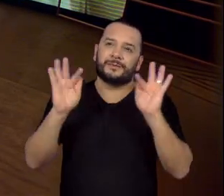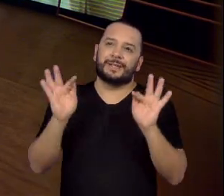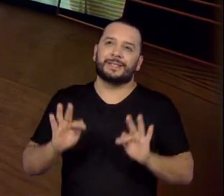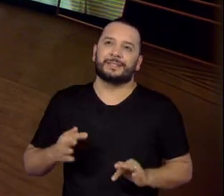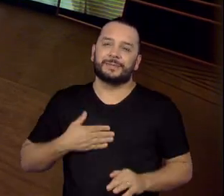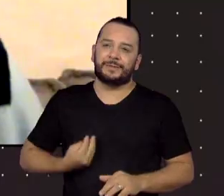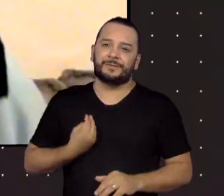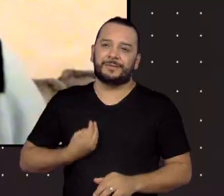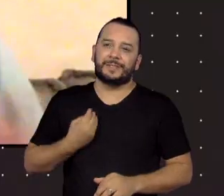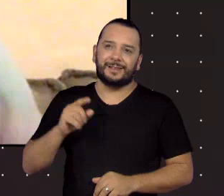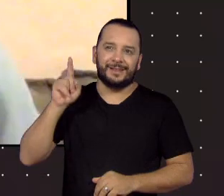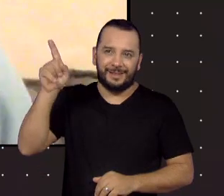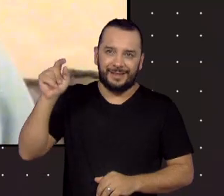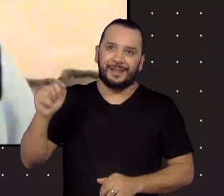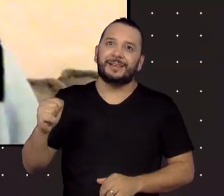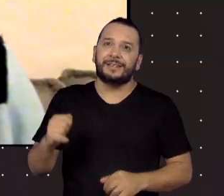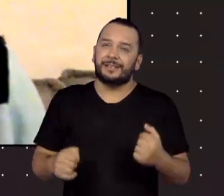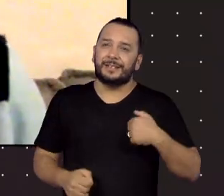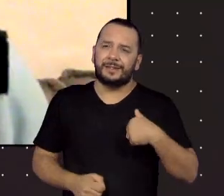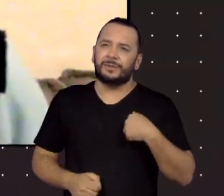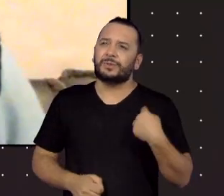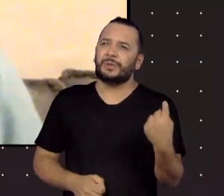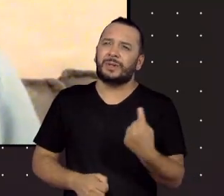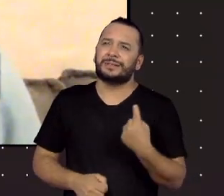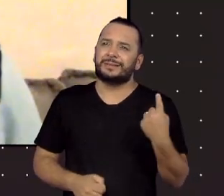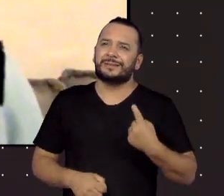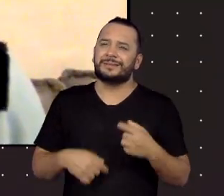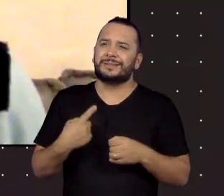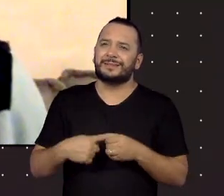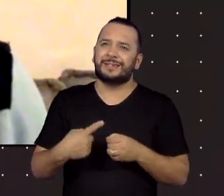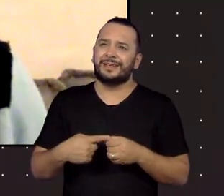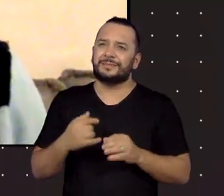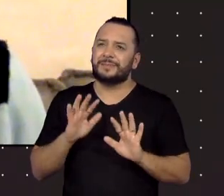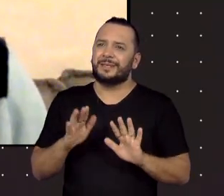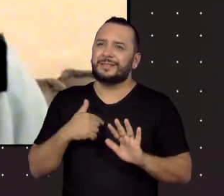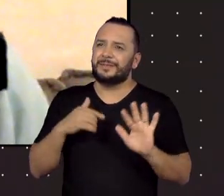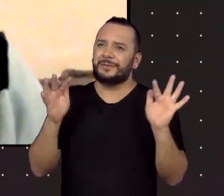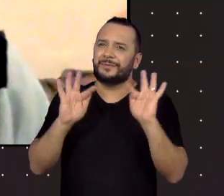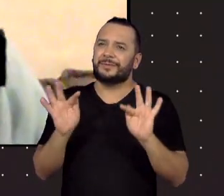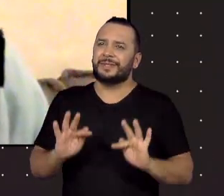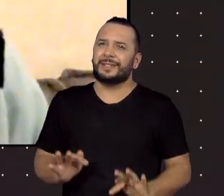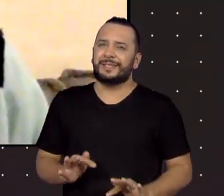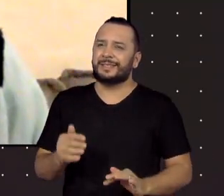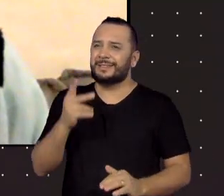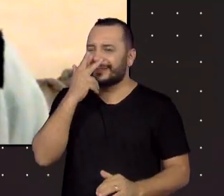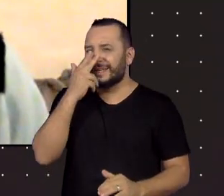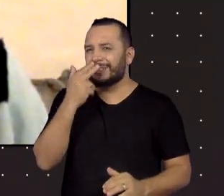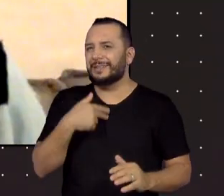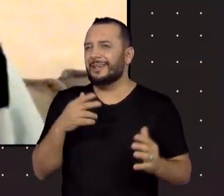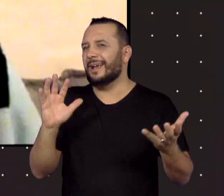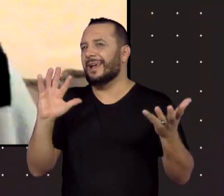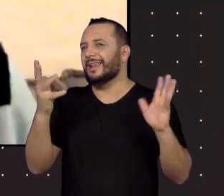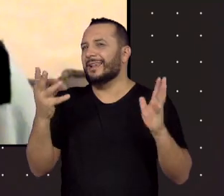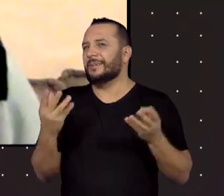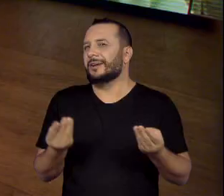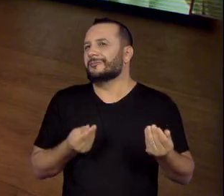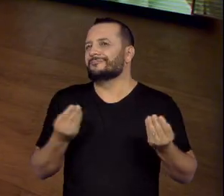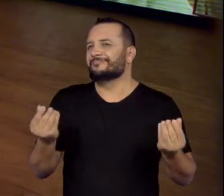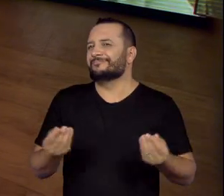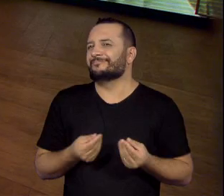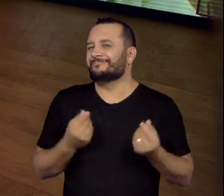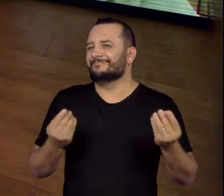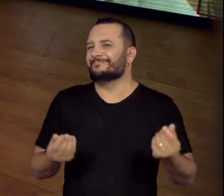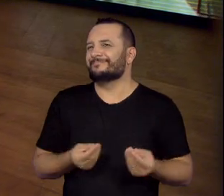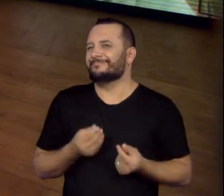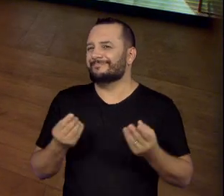minha vida. Muito solitário eu vivia naquela cidade, mas eu vivia tão feliz com aquele clima, com aquela coisa.